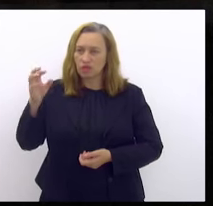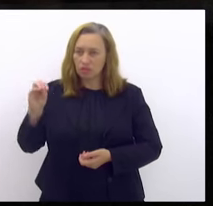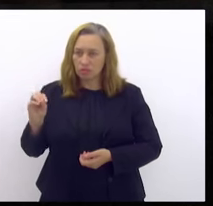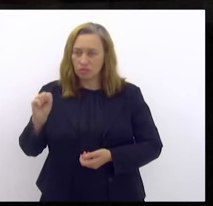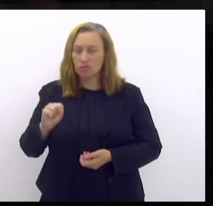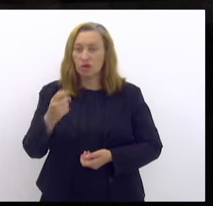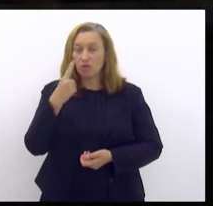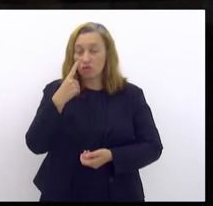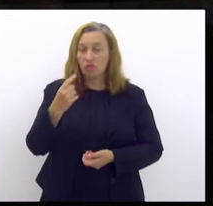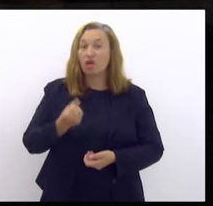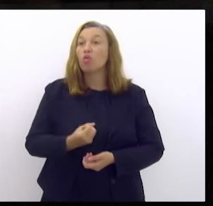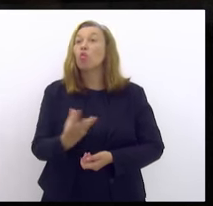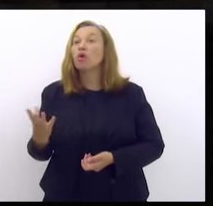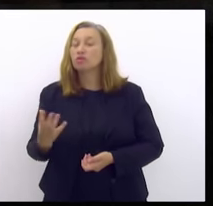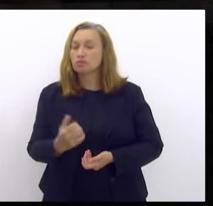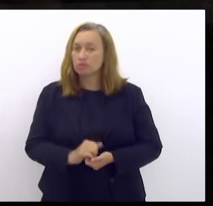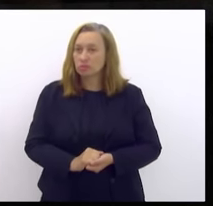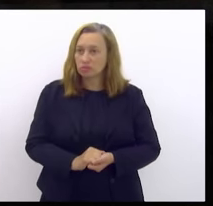quanto